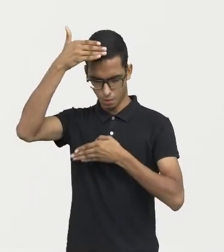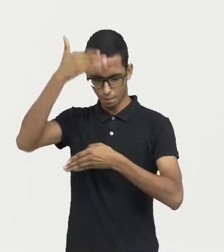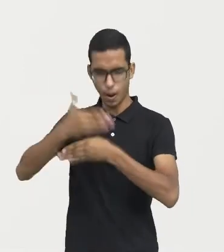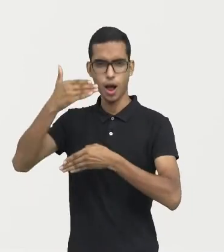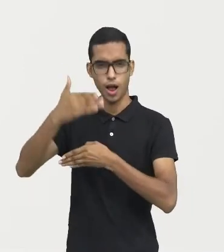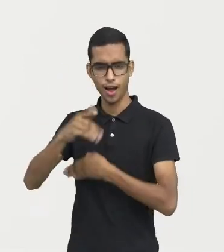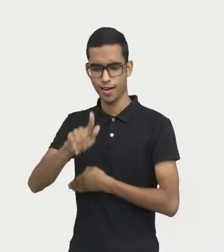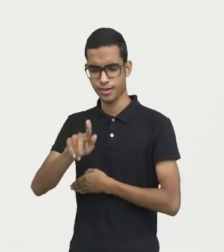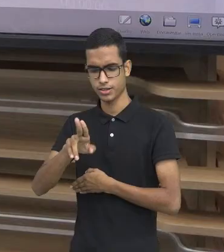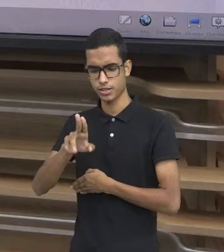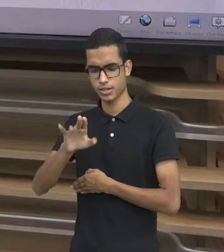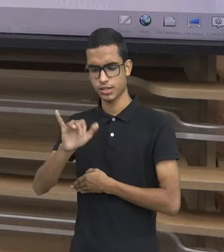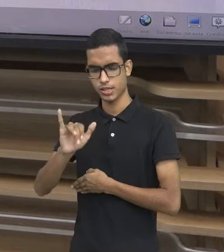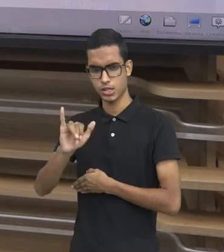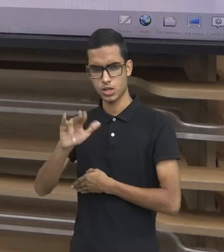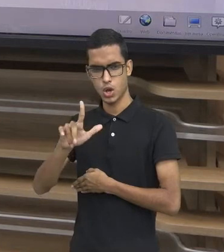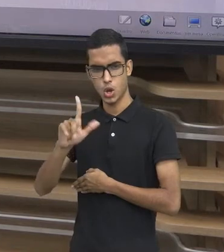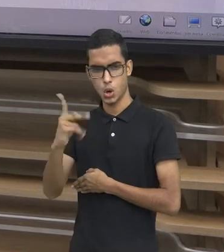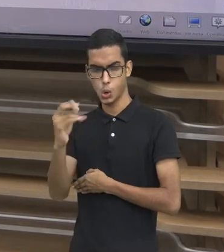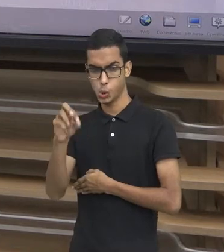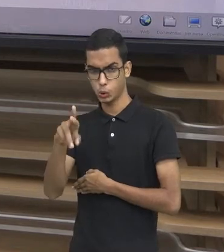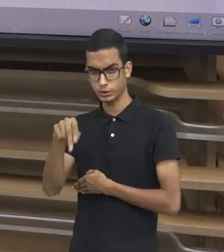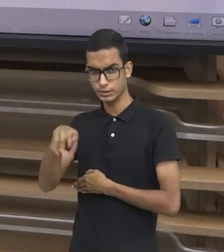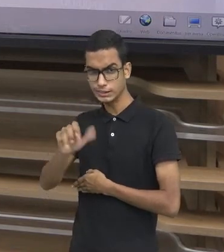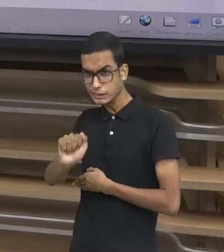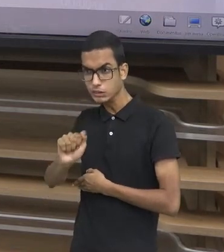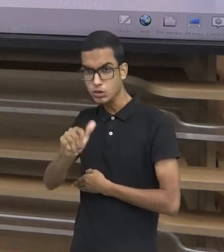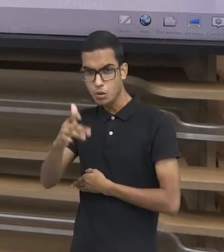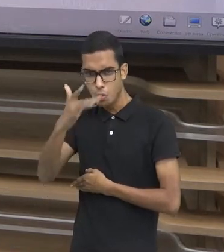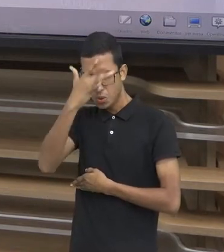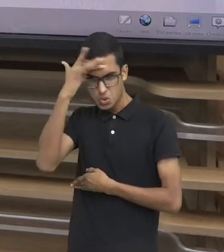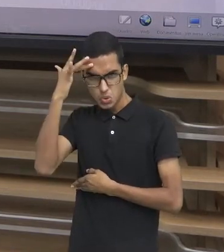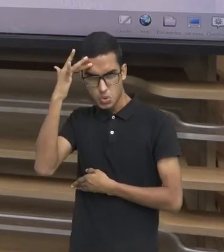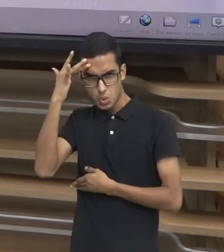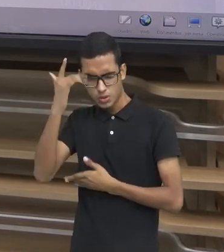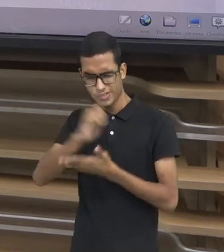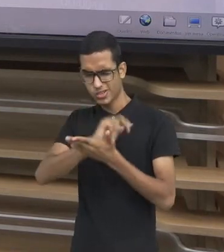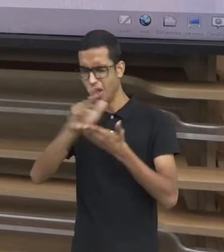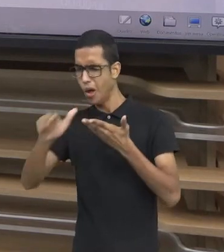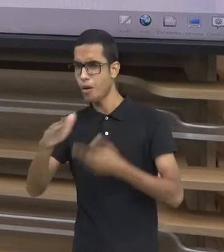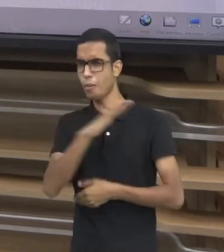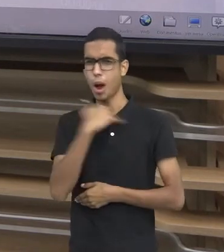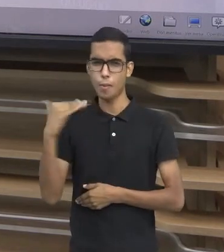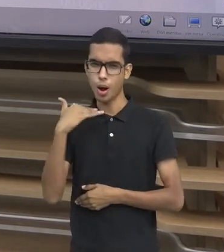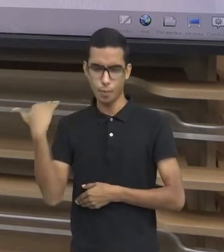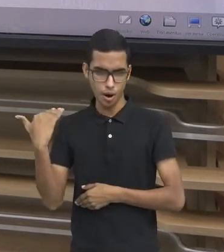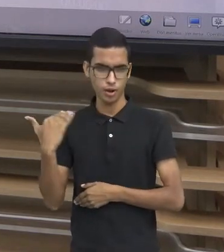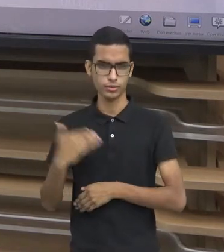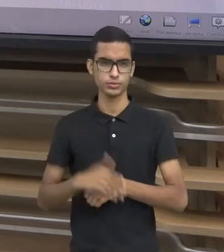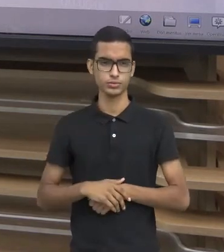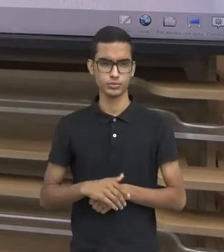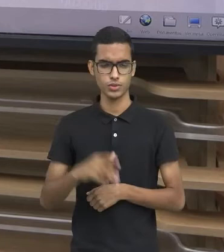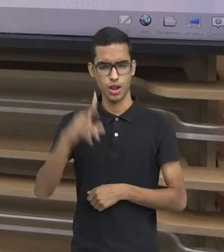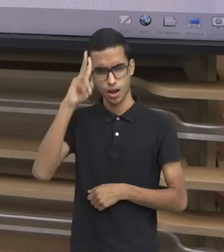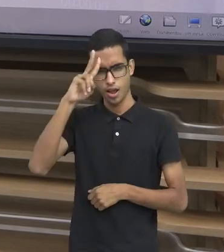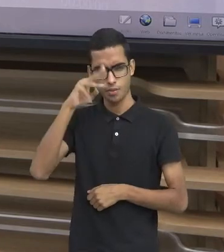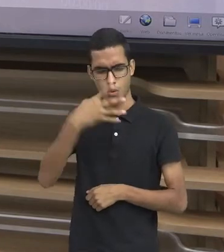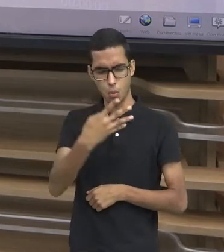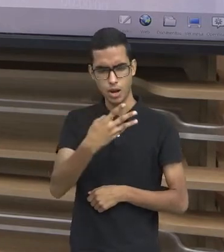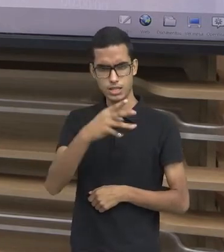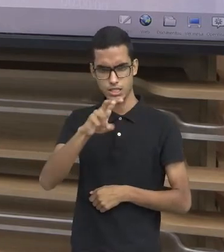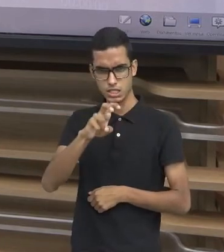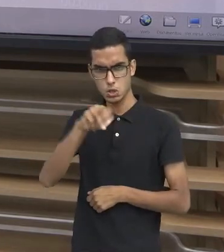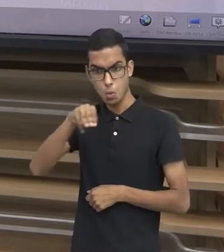vamos ver um massacre acontecendo dentro da França, tá? Lembram que foram mais de 45 mil